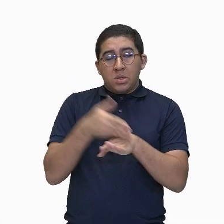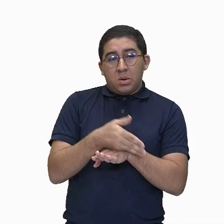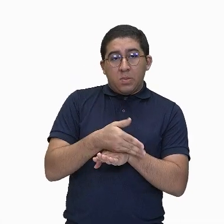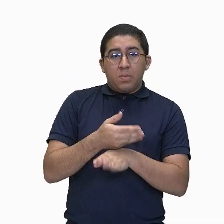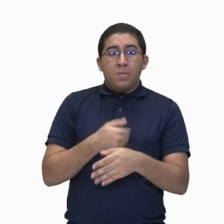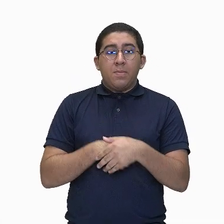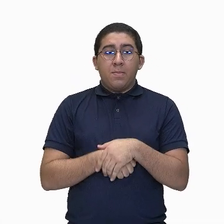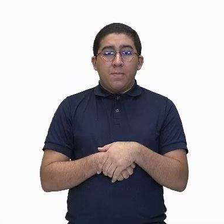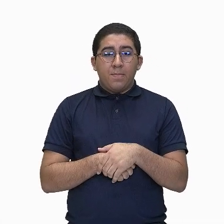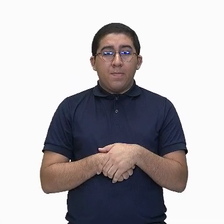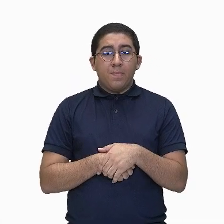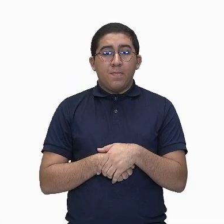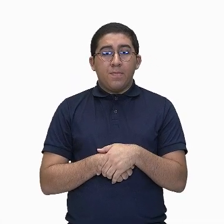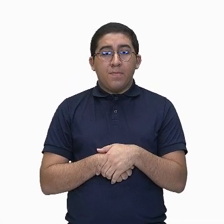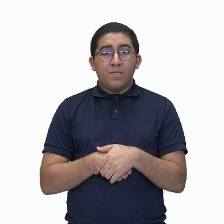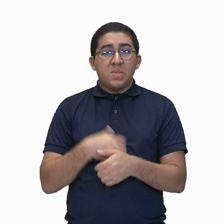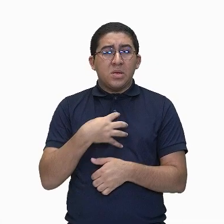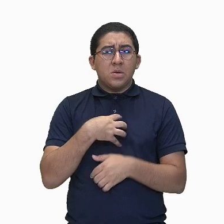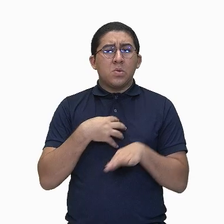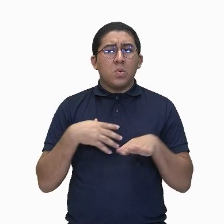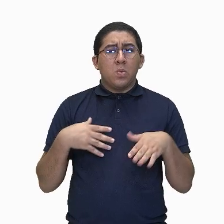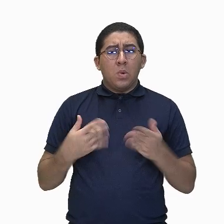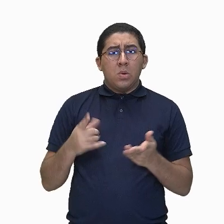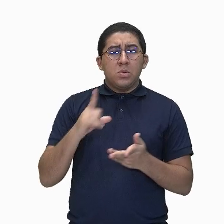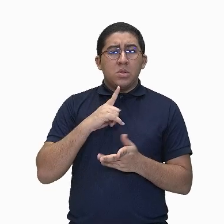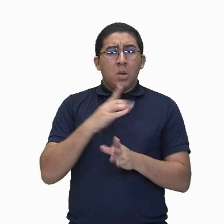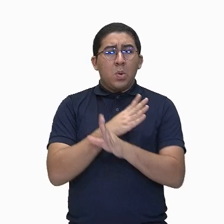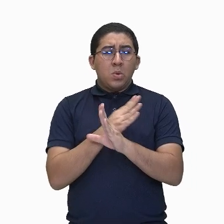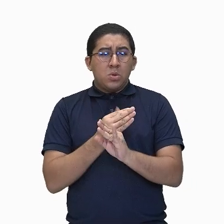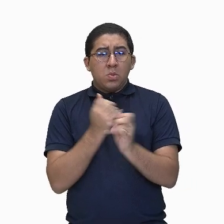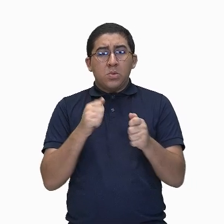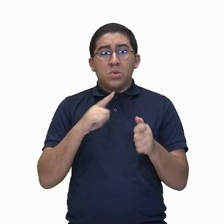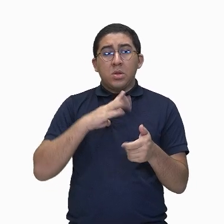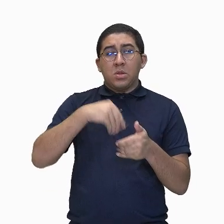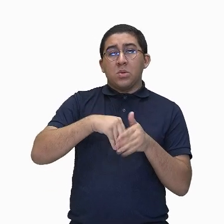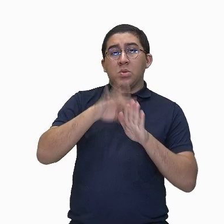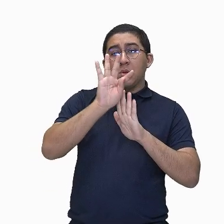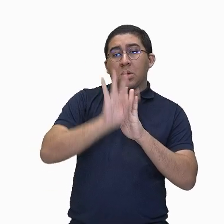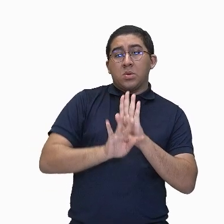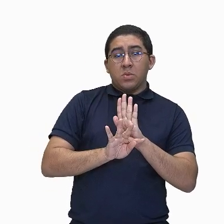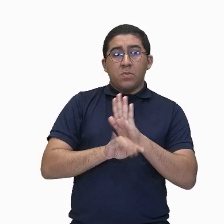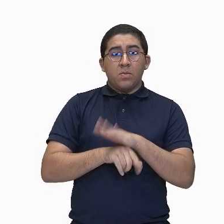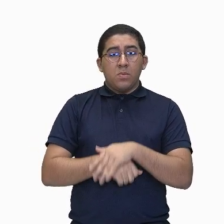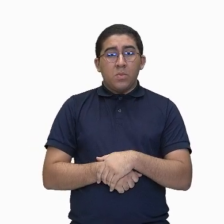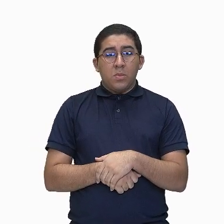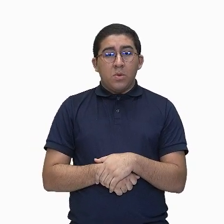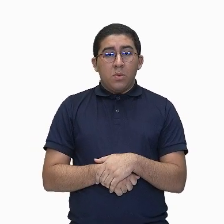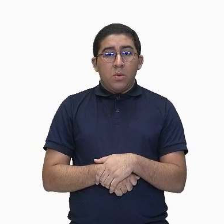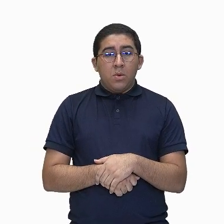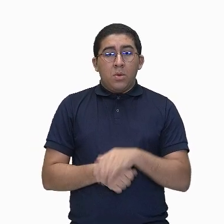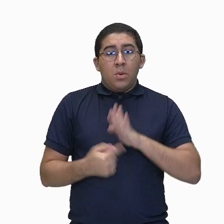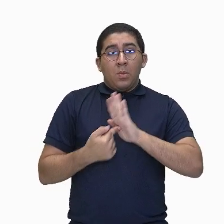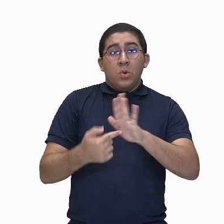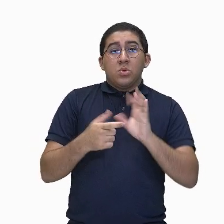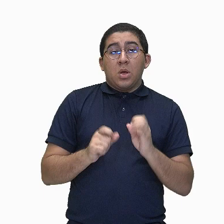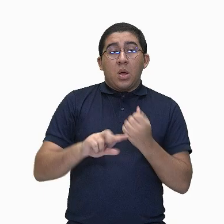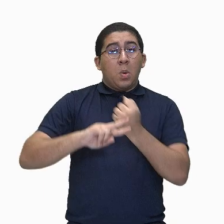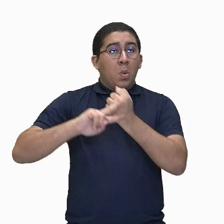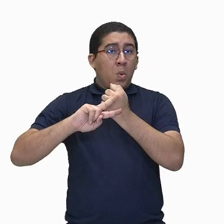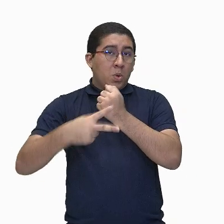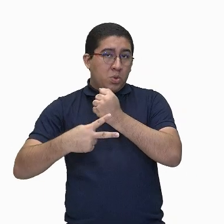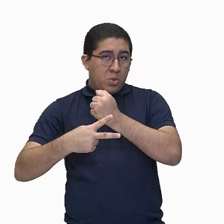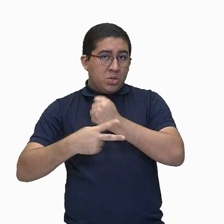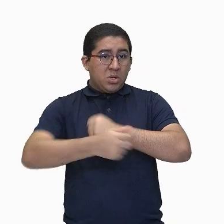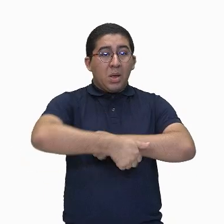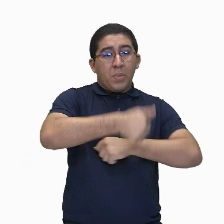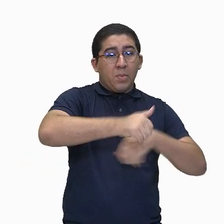Qual é o efeito de sentido que essas conjunções podem proporcionar no texto? Ó, a conjunção introduz a consequência lógica do que